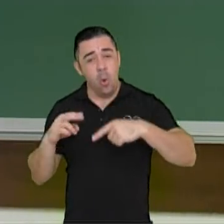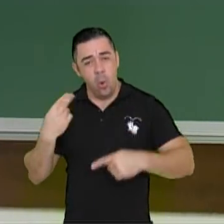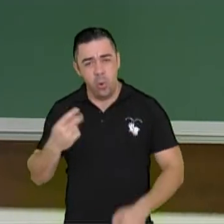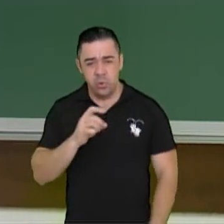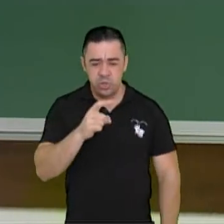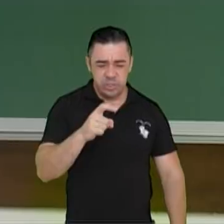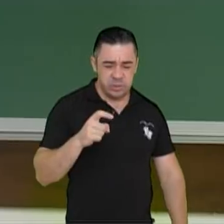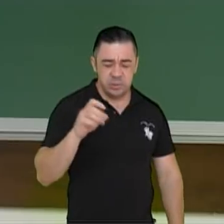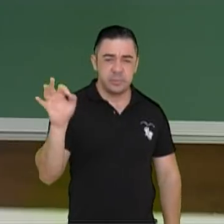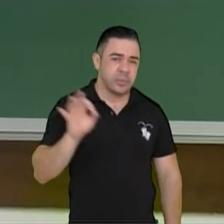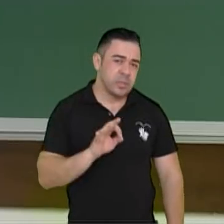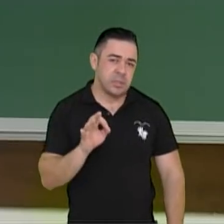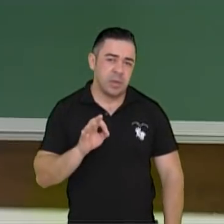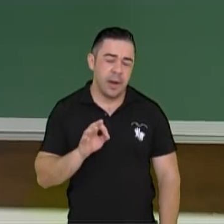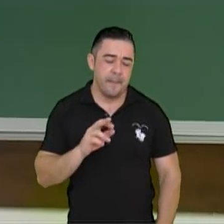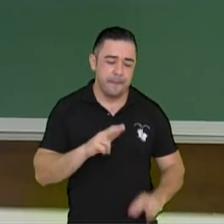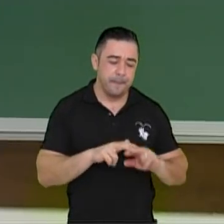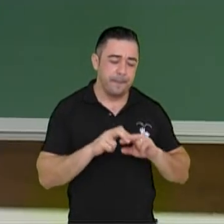é essa palavrinha, ó?